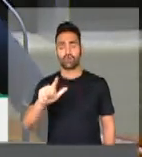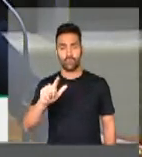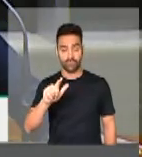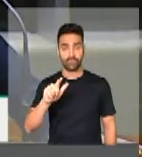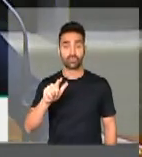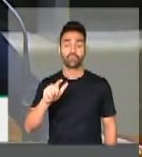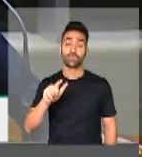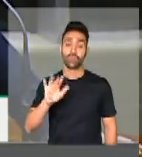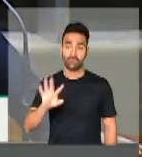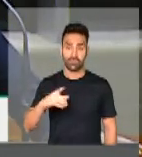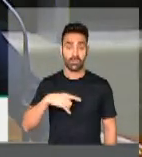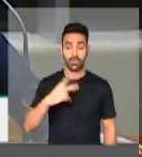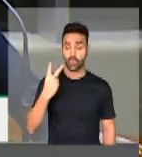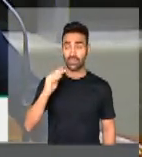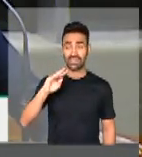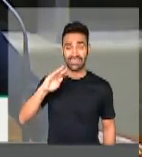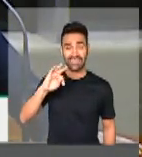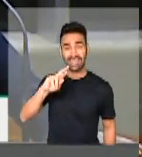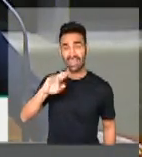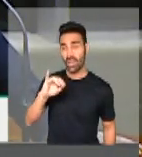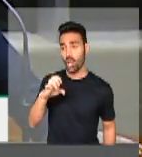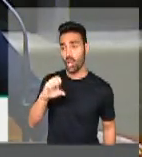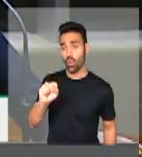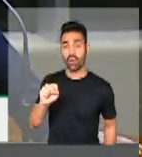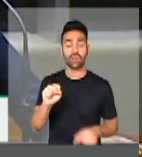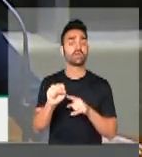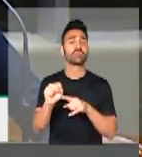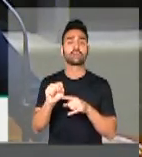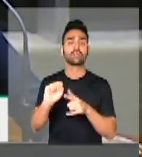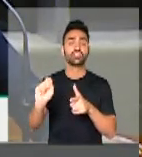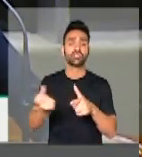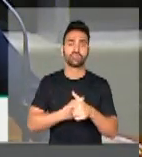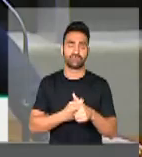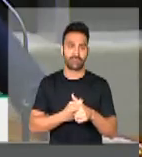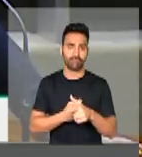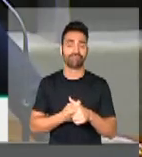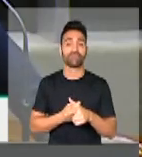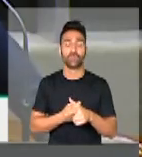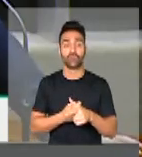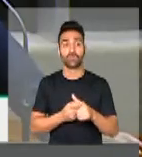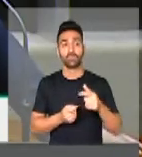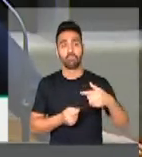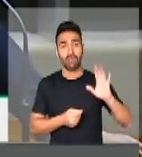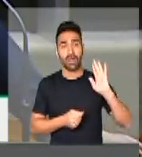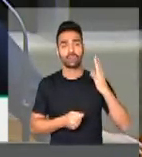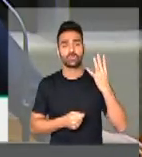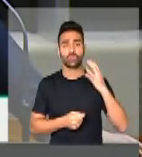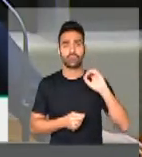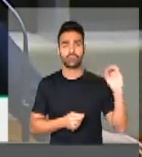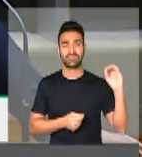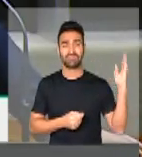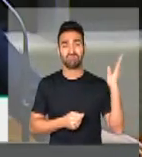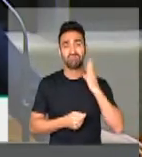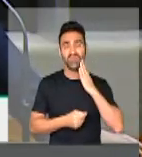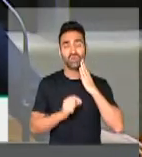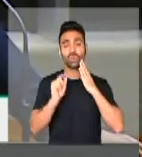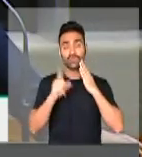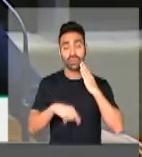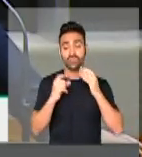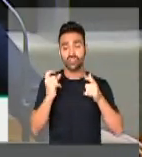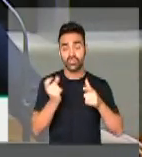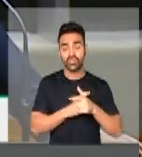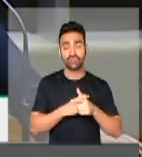torno de 2 trilhões inscritos em dívida ativa, dos quais mais de 400 bilhões são